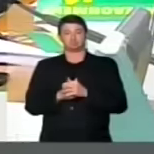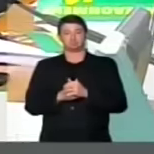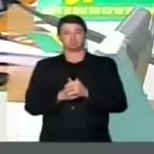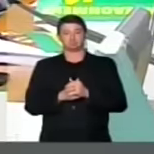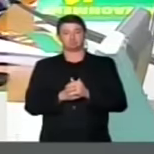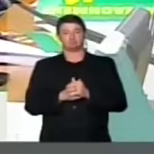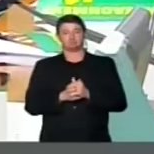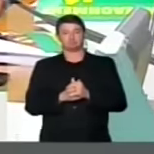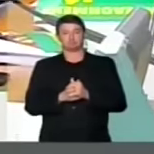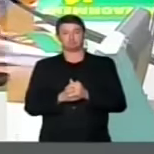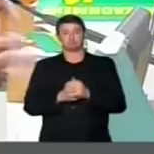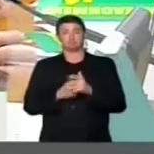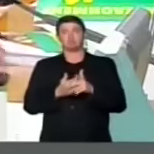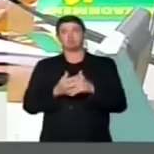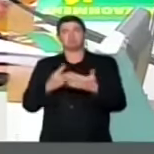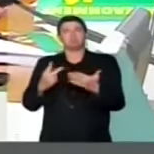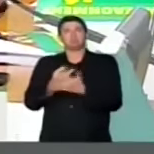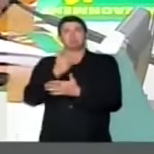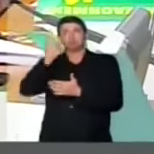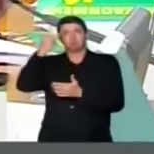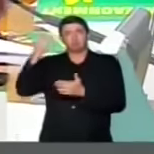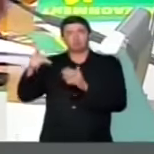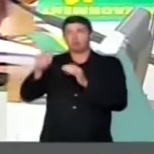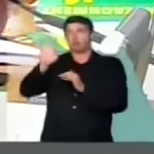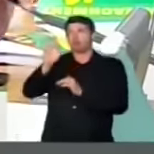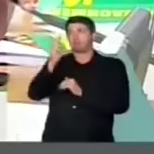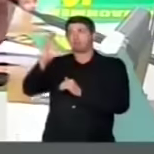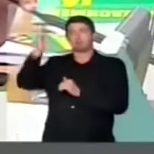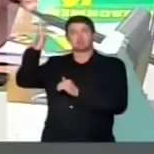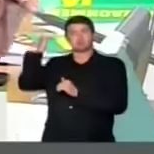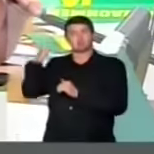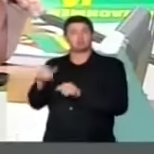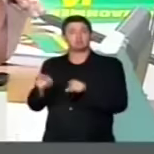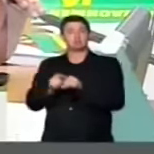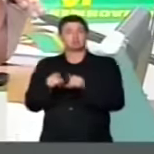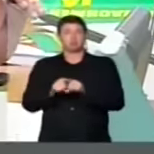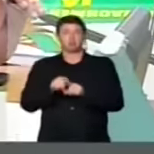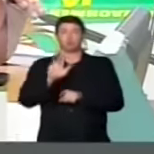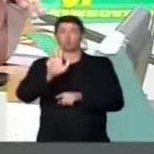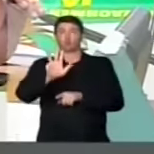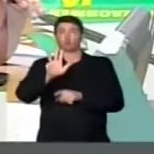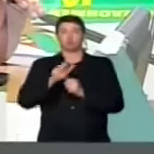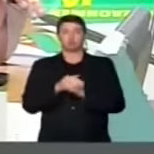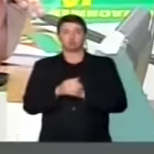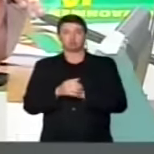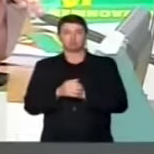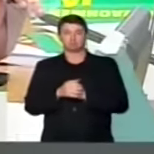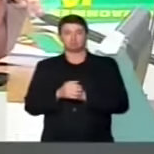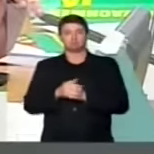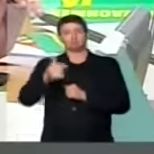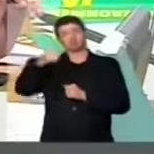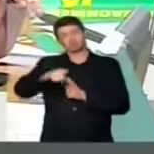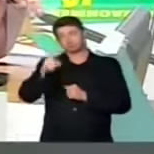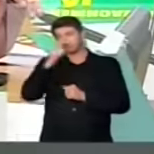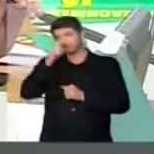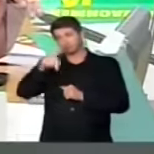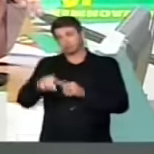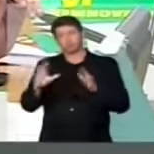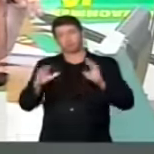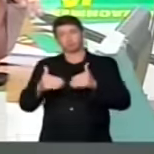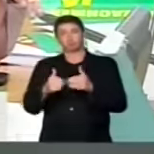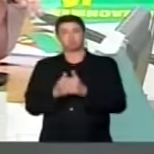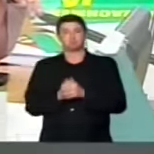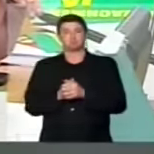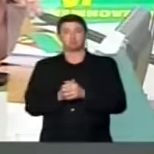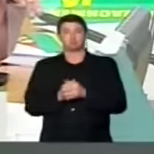foram fatos corriqueiros no governo do Fernando Henrique e do ex-presidente Lula. Mente novamente esta comissão.